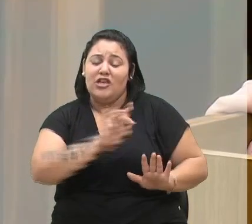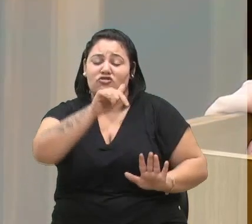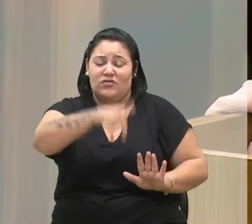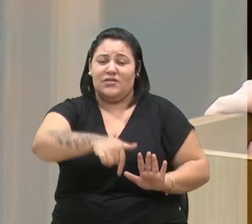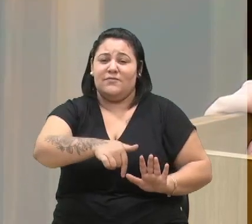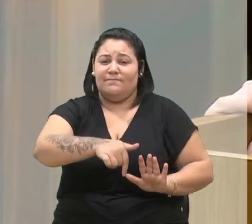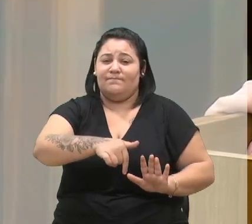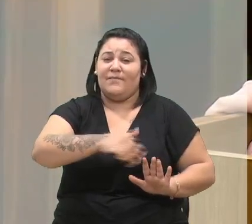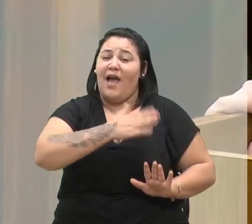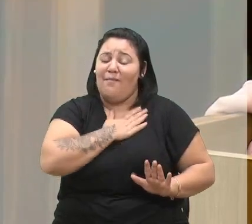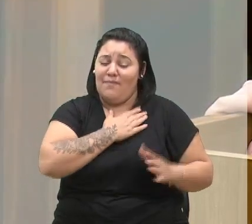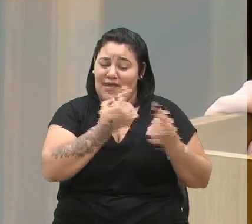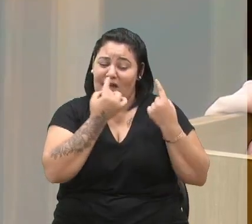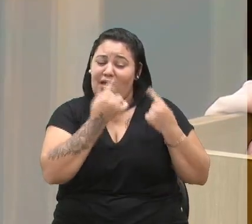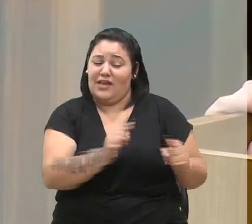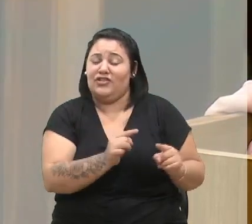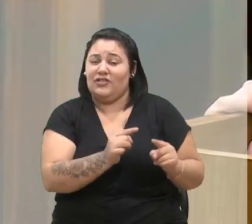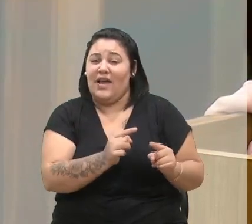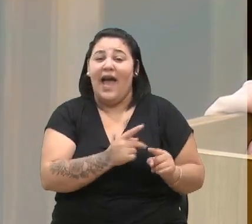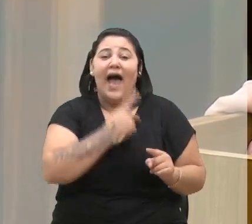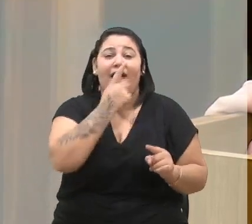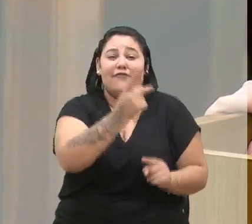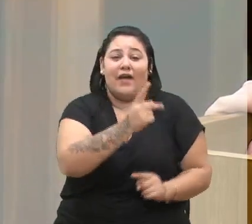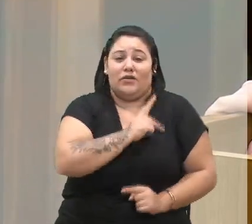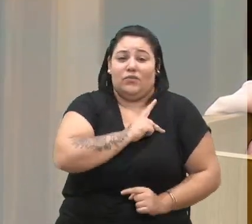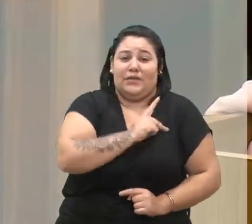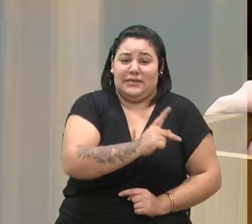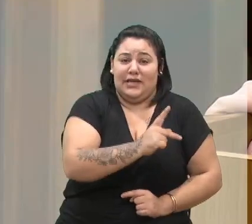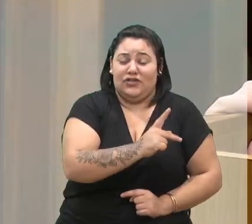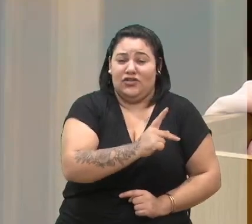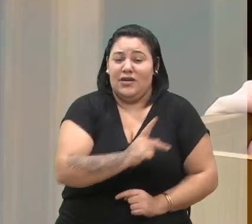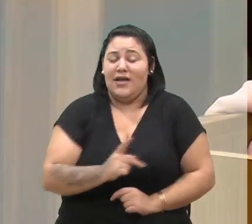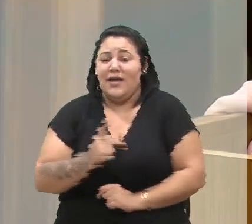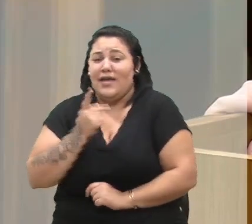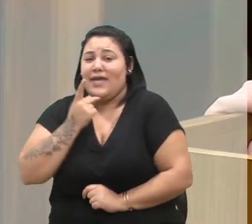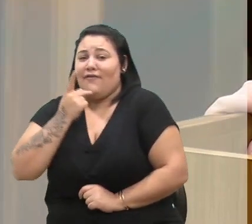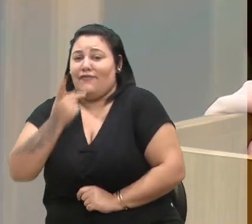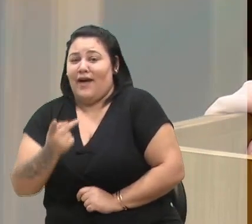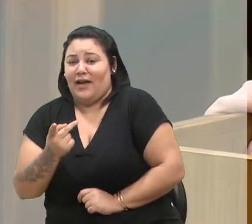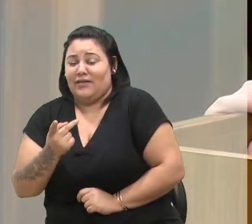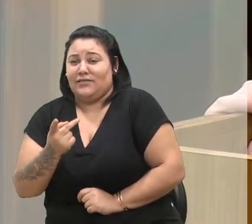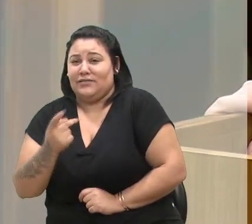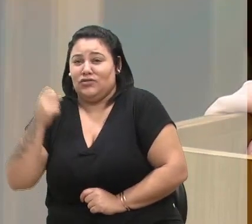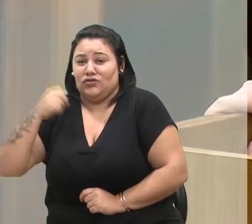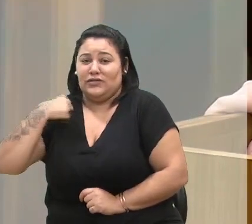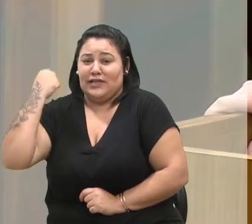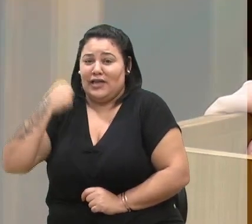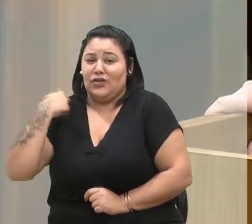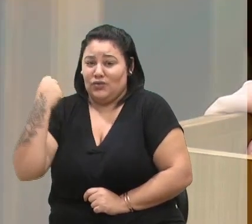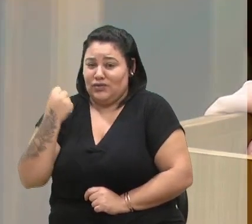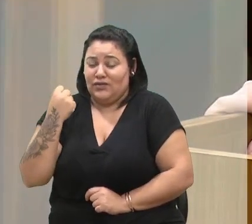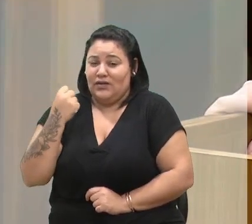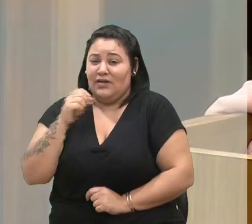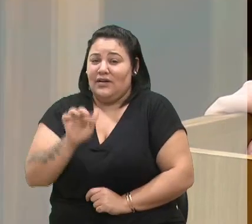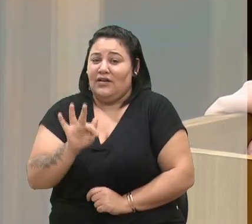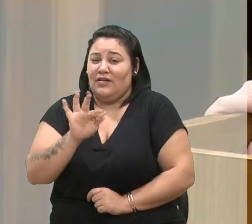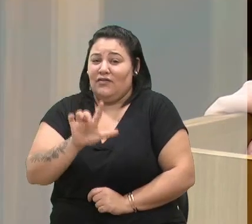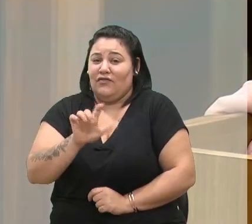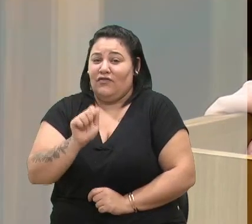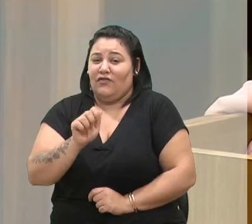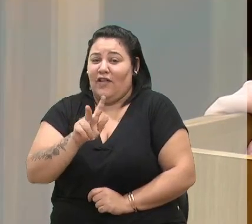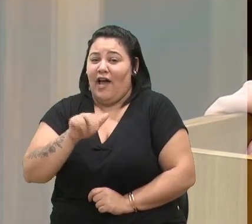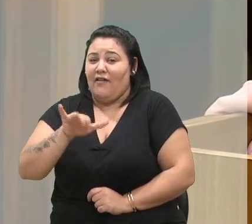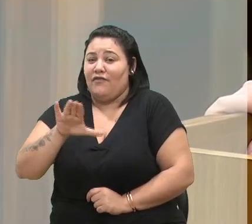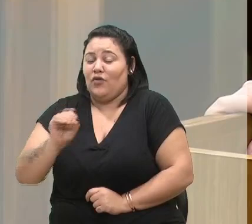a minha crítica à fala do presidente e à fala do senador Flávio Bolsonaro, lá em setembro do ano passado,